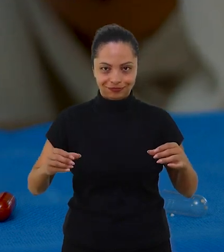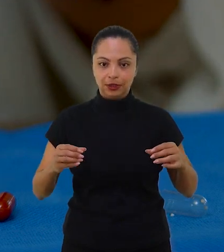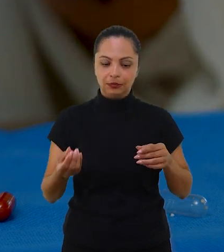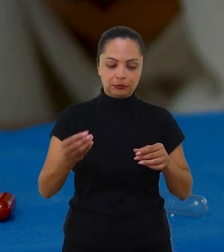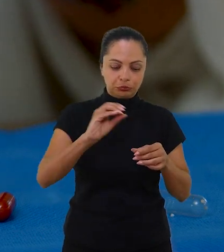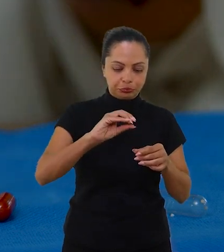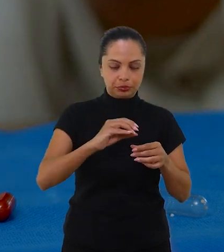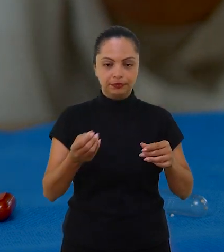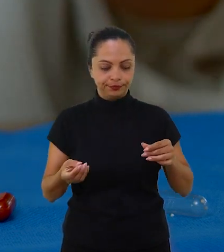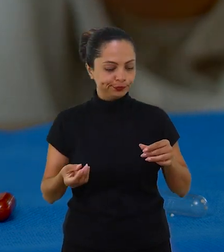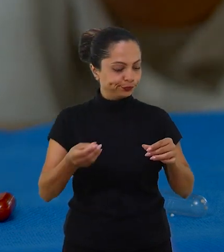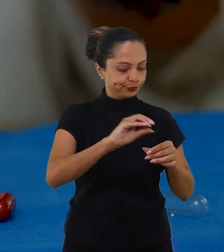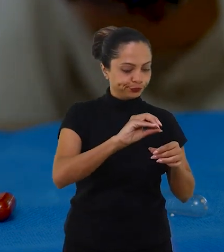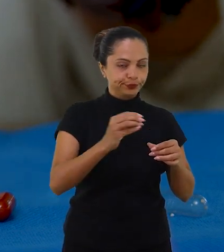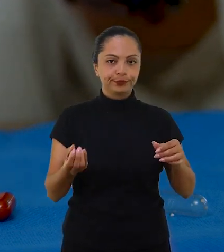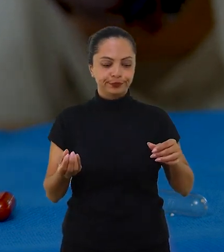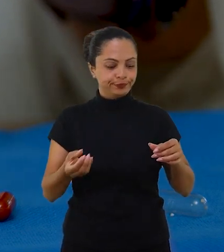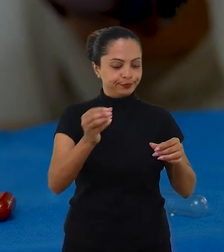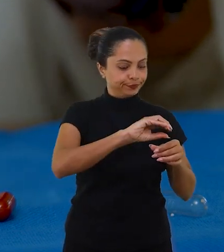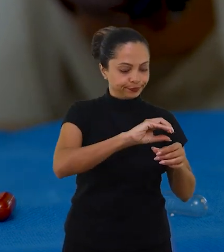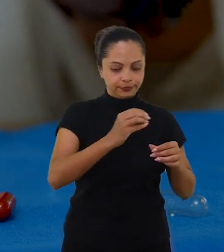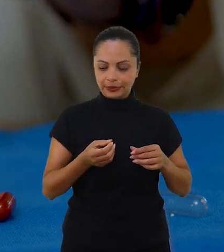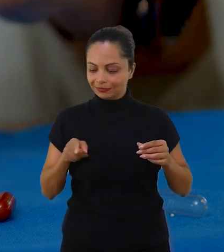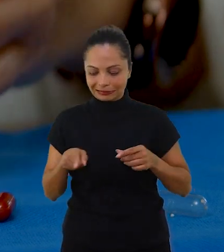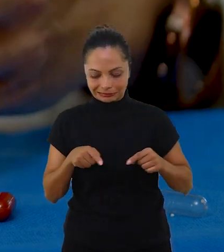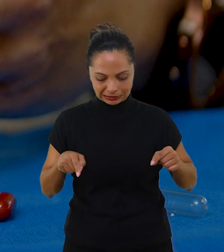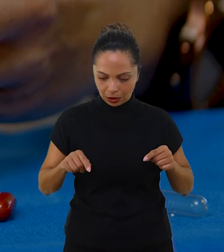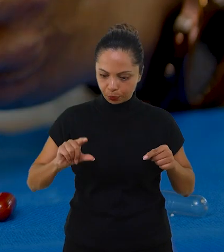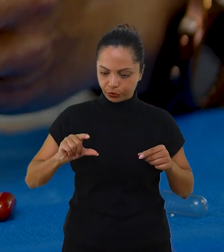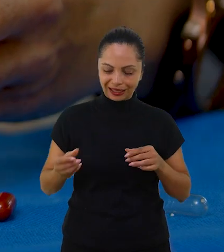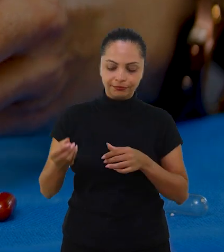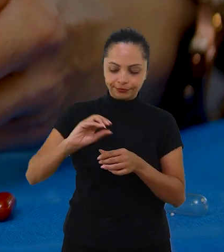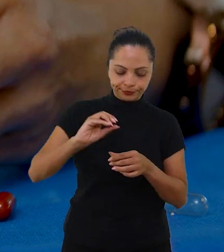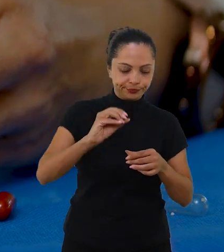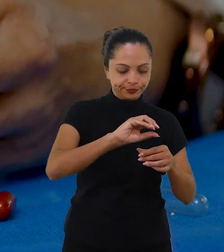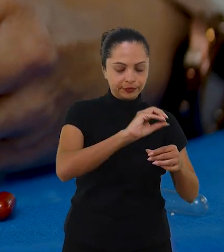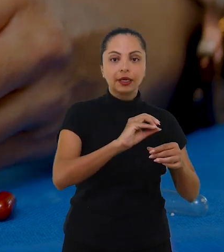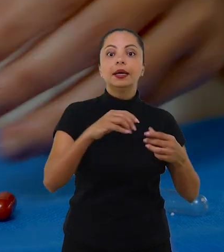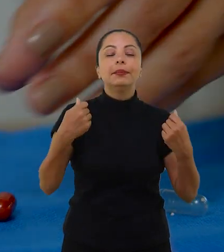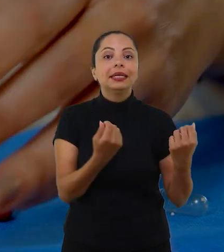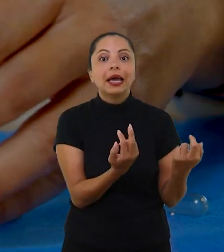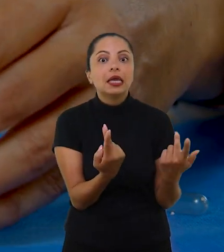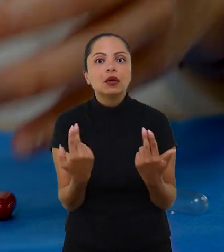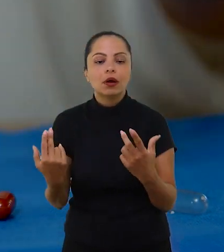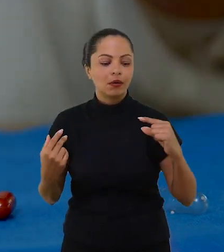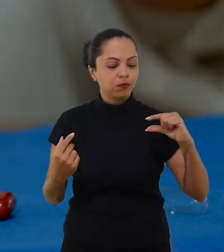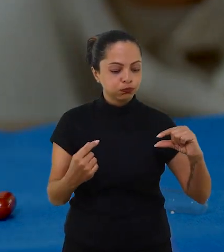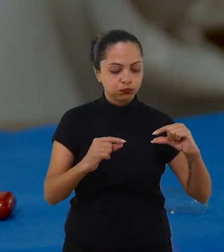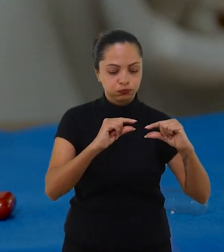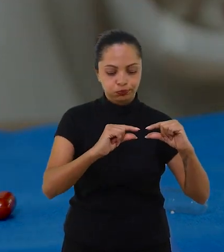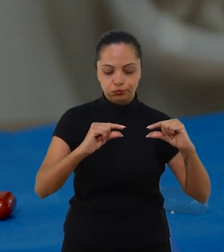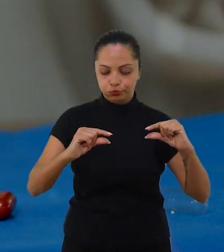Transfira os grânulos quantas vezes forem necessárias de um copinho para o outro, até que a quantidade de grânulos aparente ser